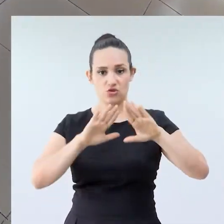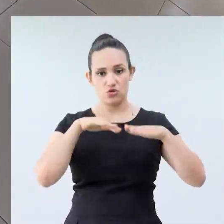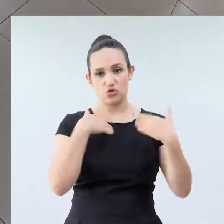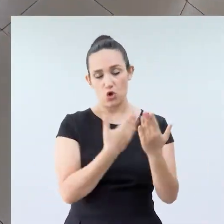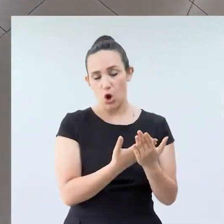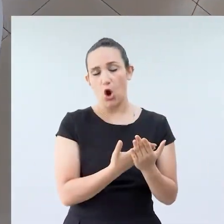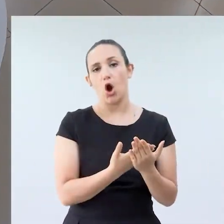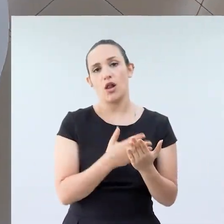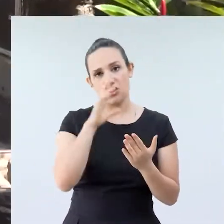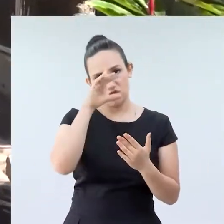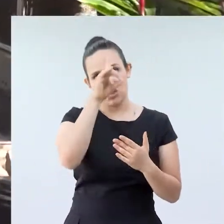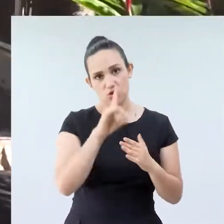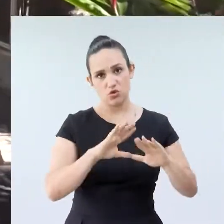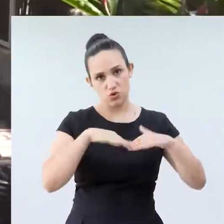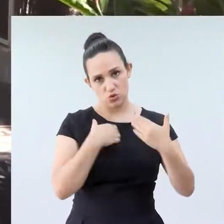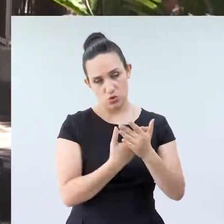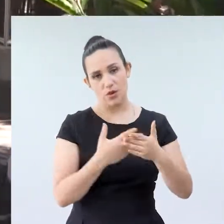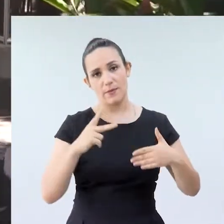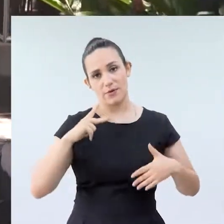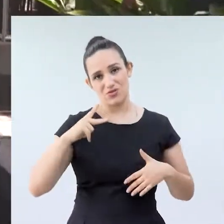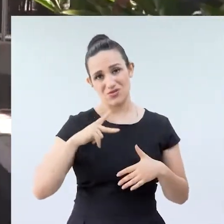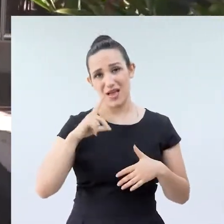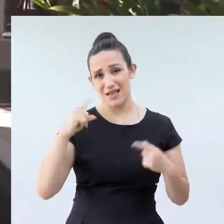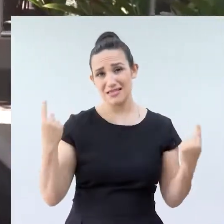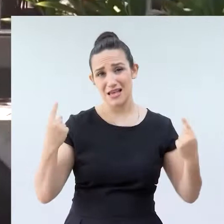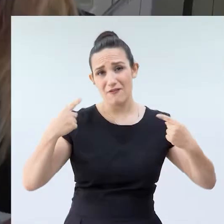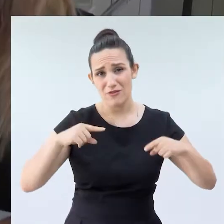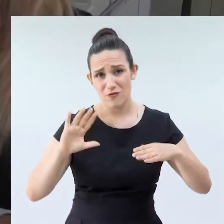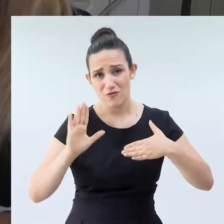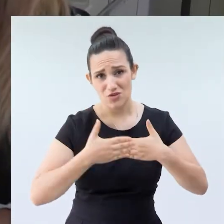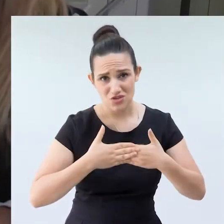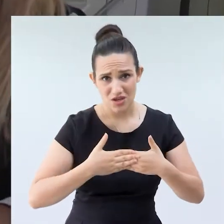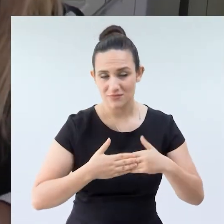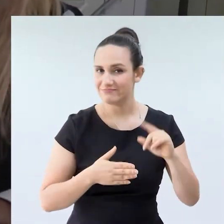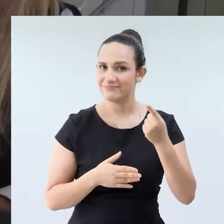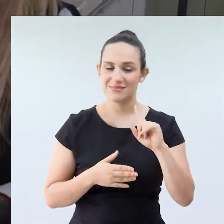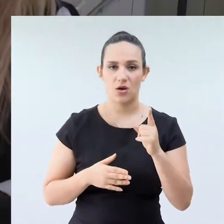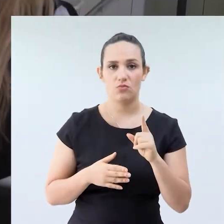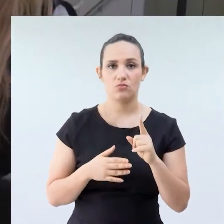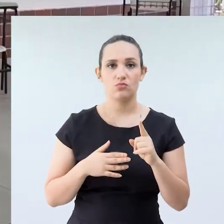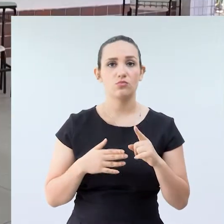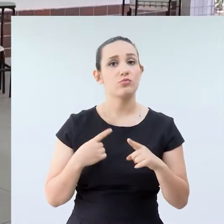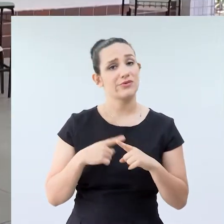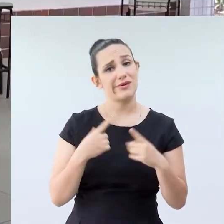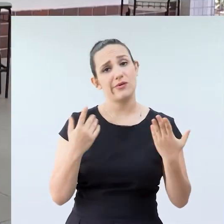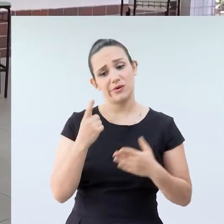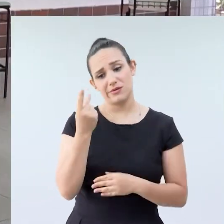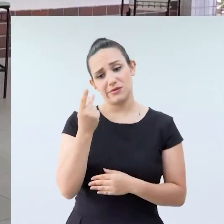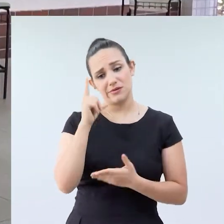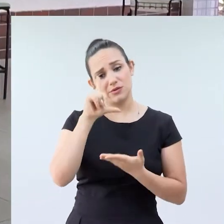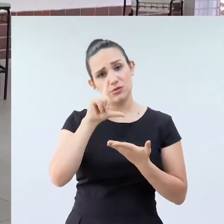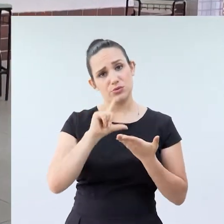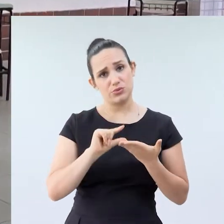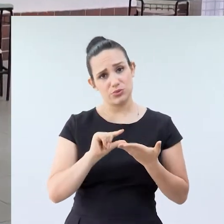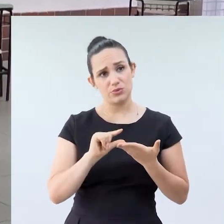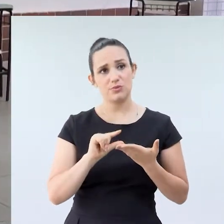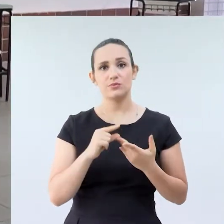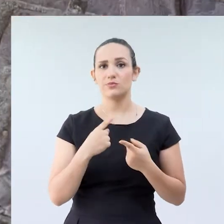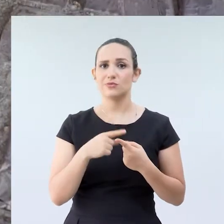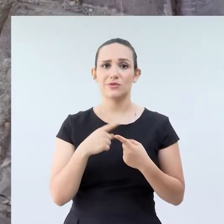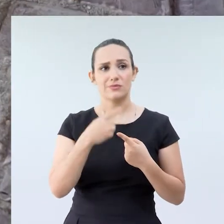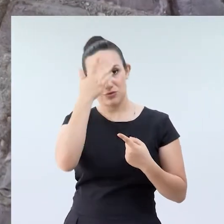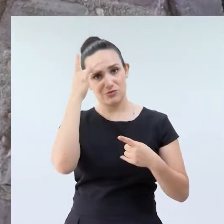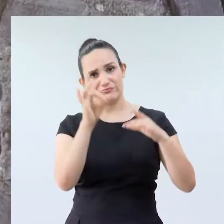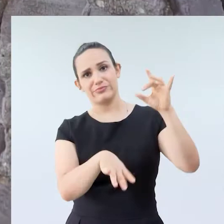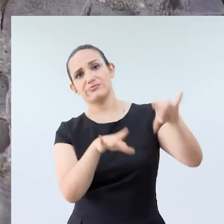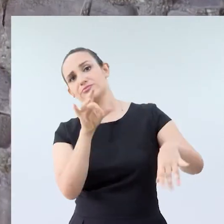o desafio não foi fechar as portas definitivamente com a redução do caixa, causado pelas ações de